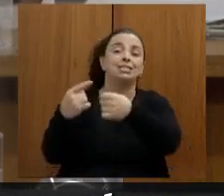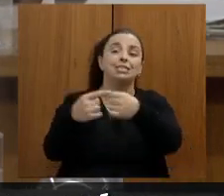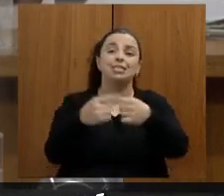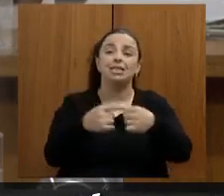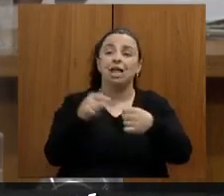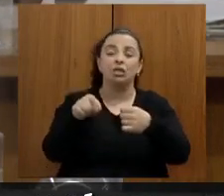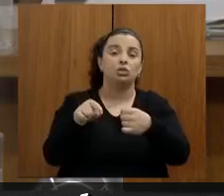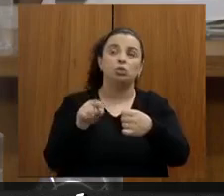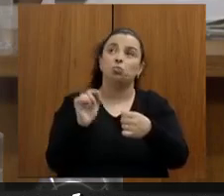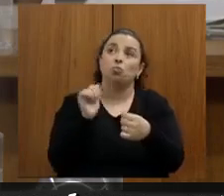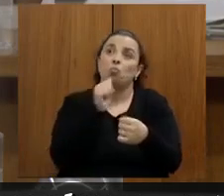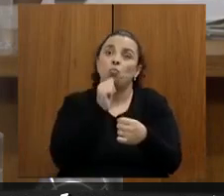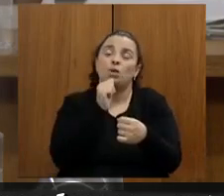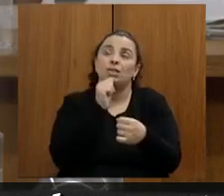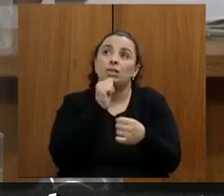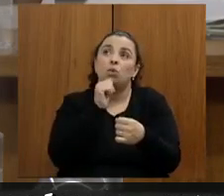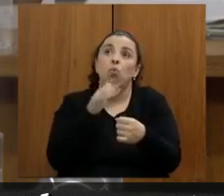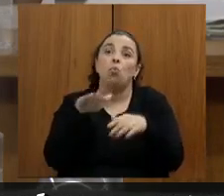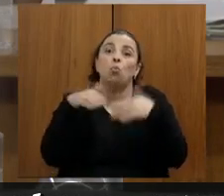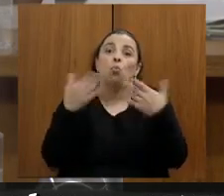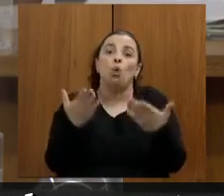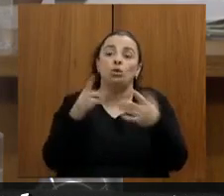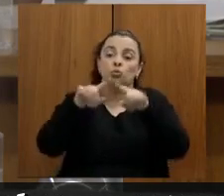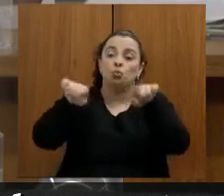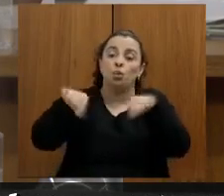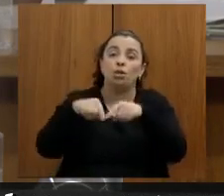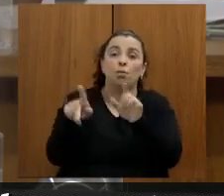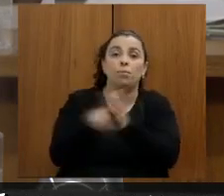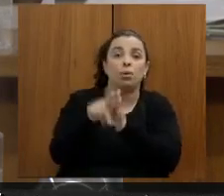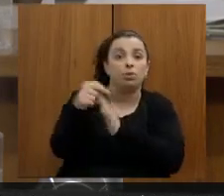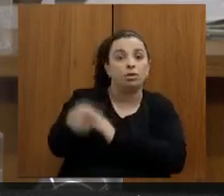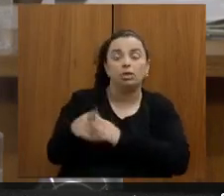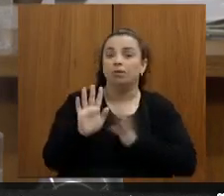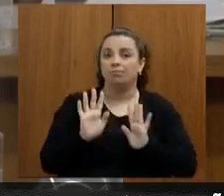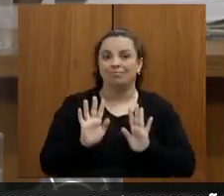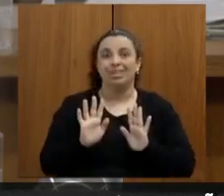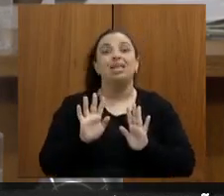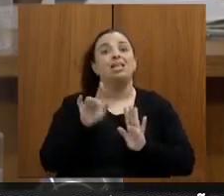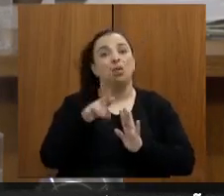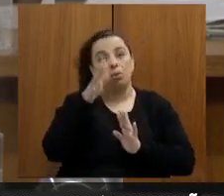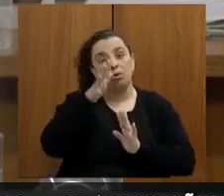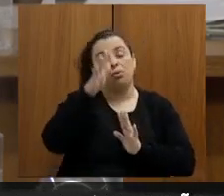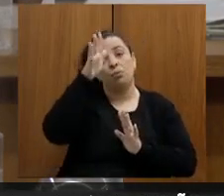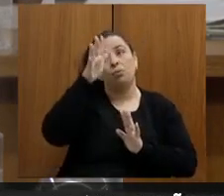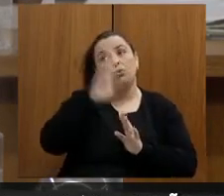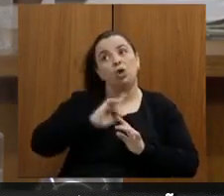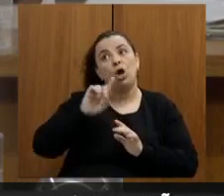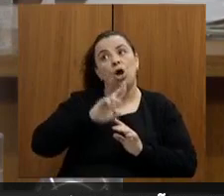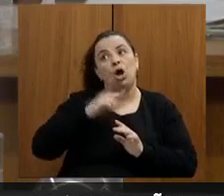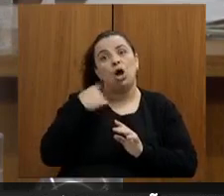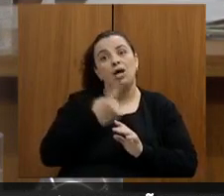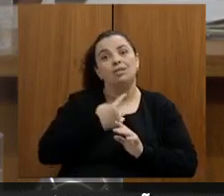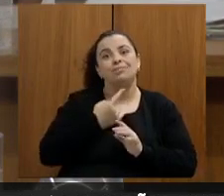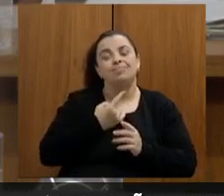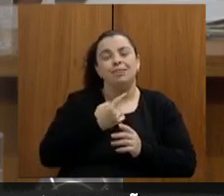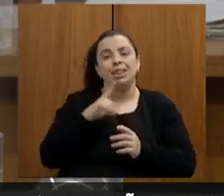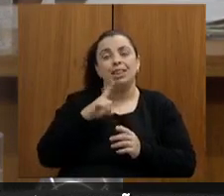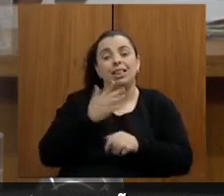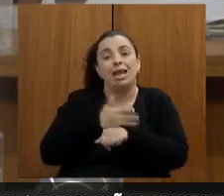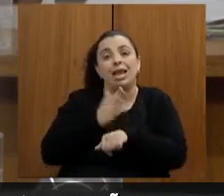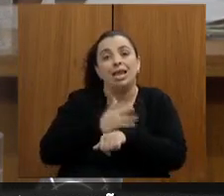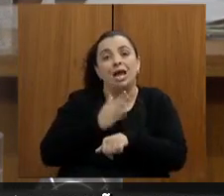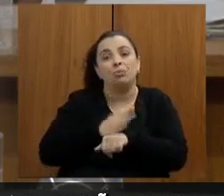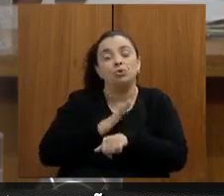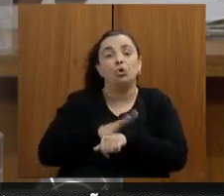previsão de ter o Bombeiro Militar em termos os bombeiros municipais bom então o nosso